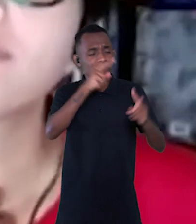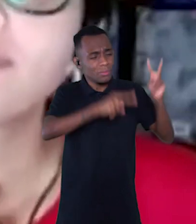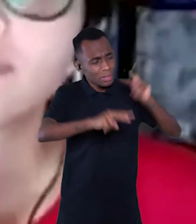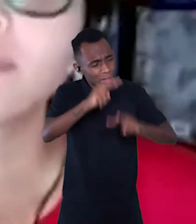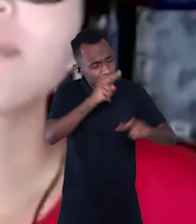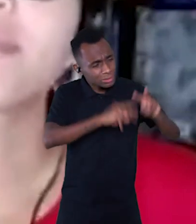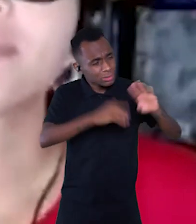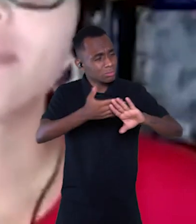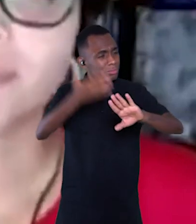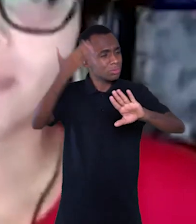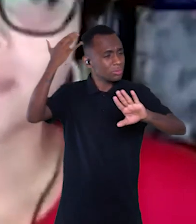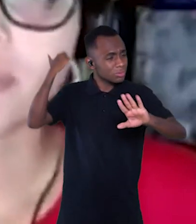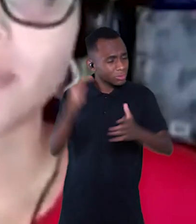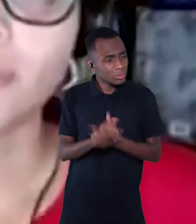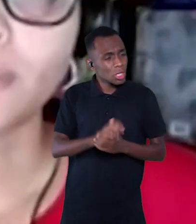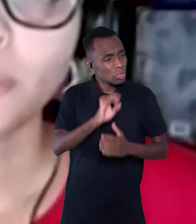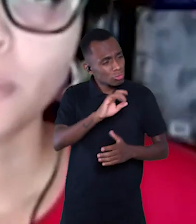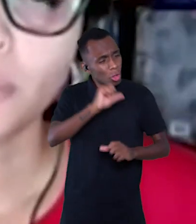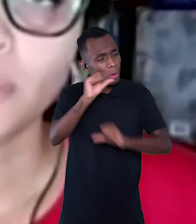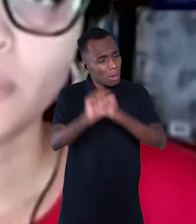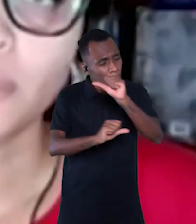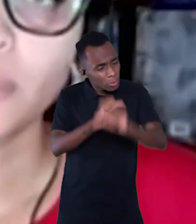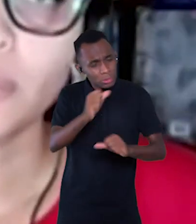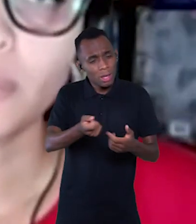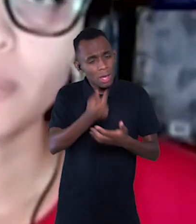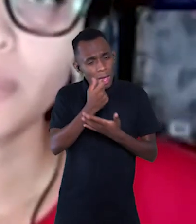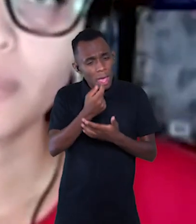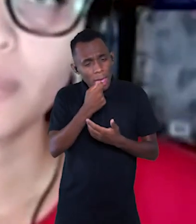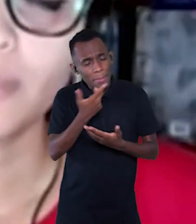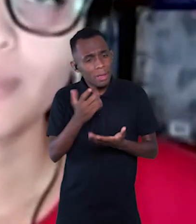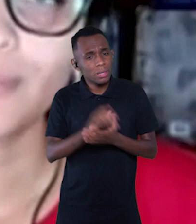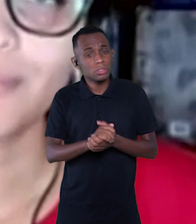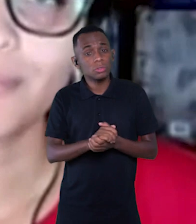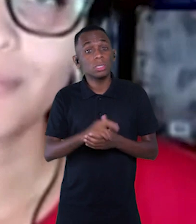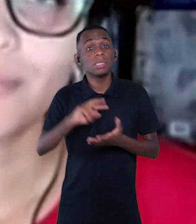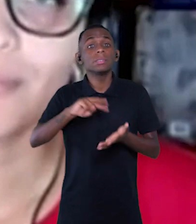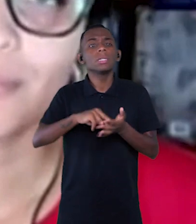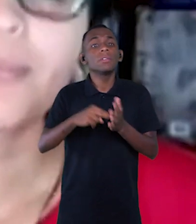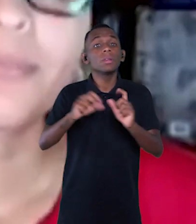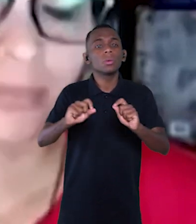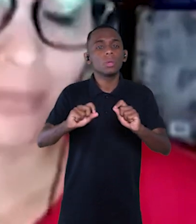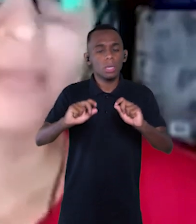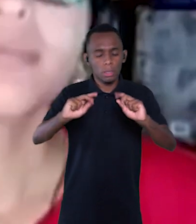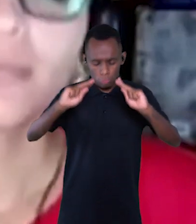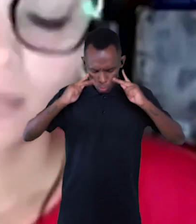receita. E isso cai também na desumanização, né?